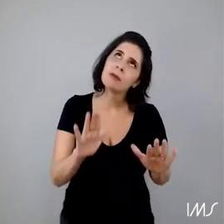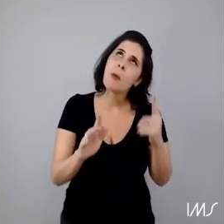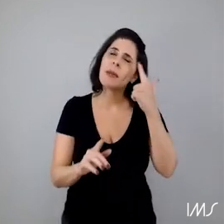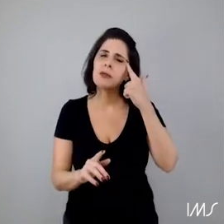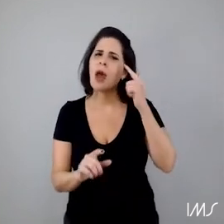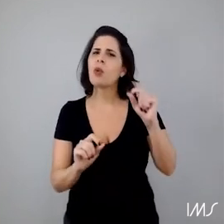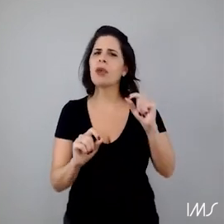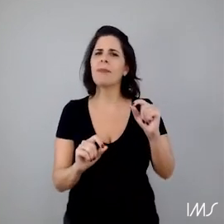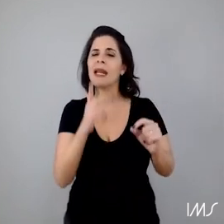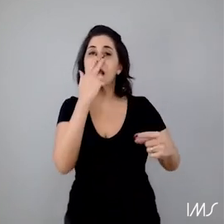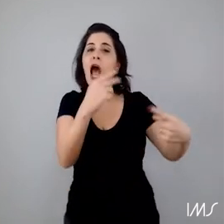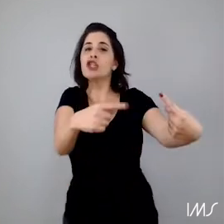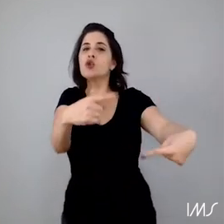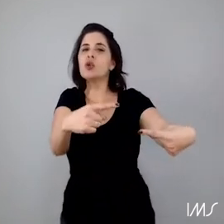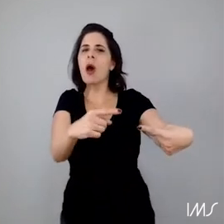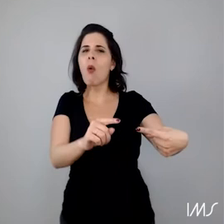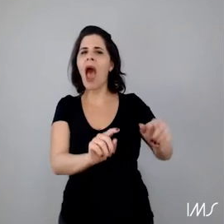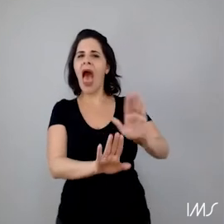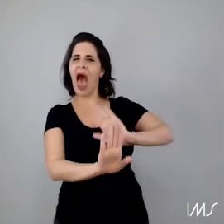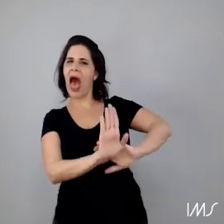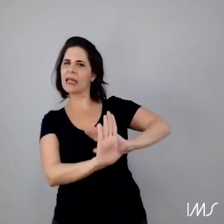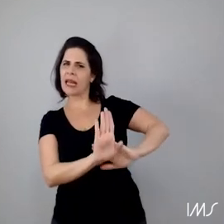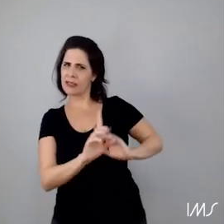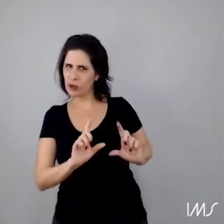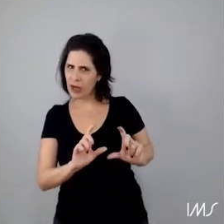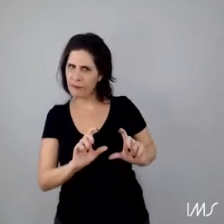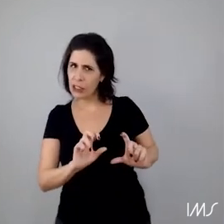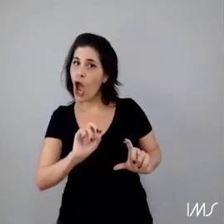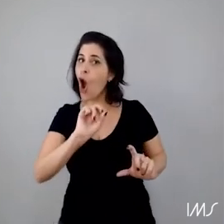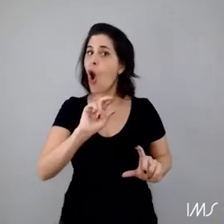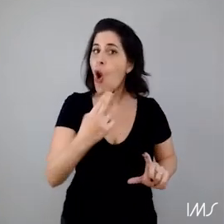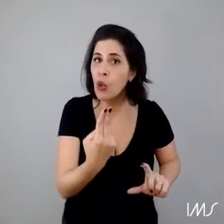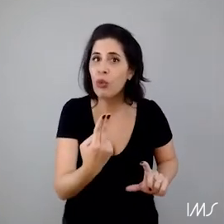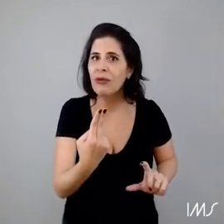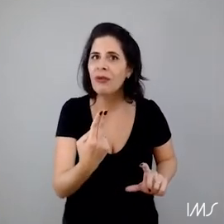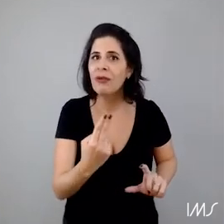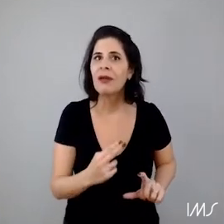pano de fundo para compreender a fotografia latino-americana daquele momento.